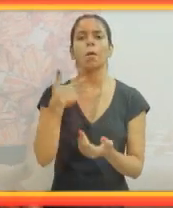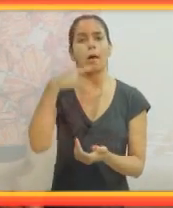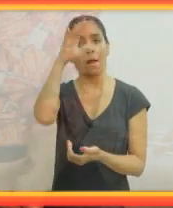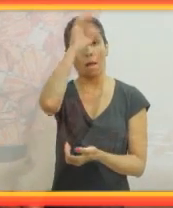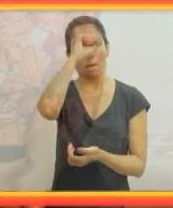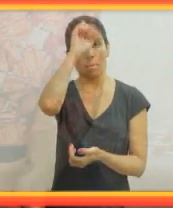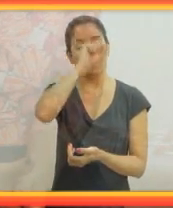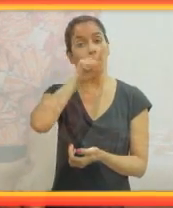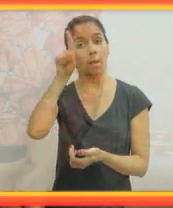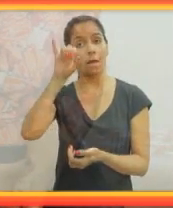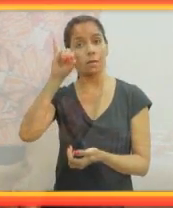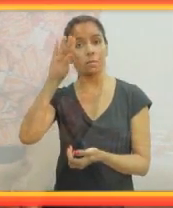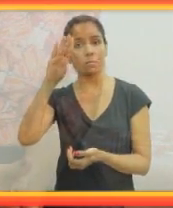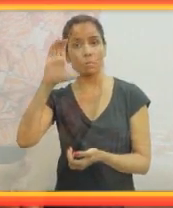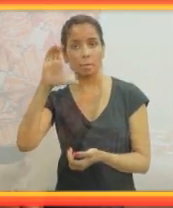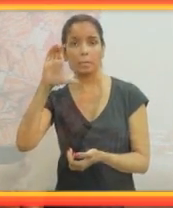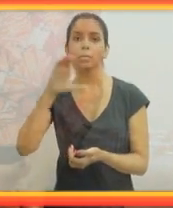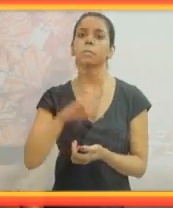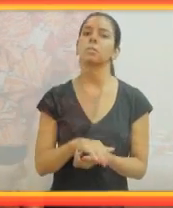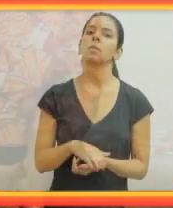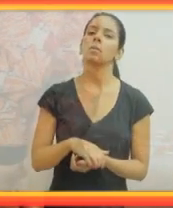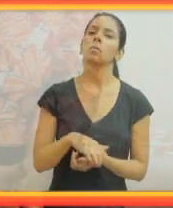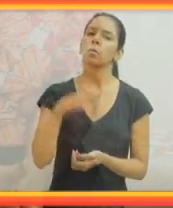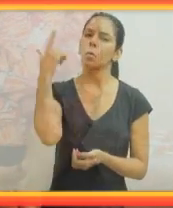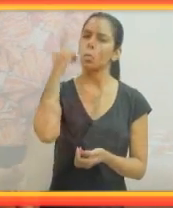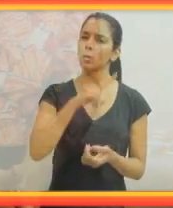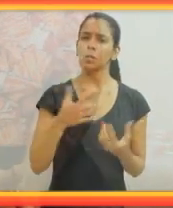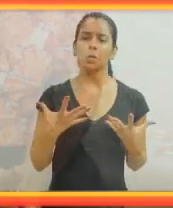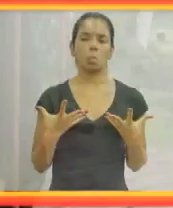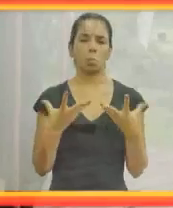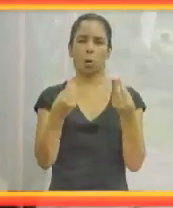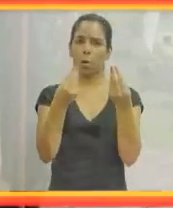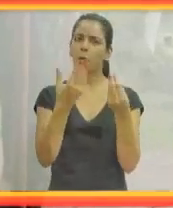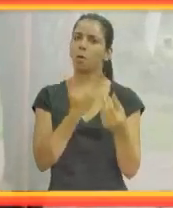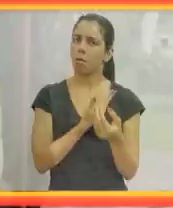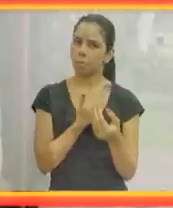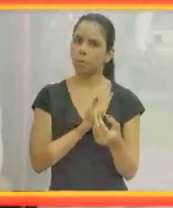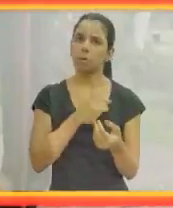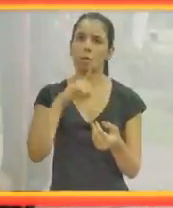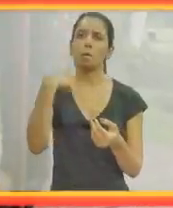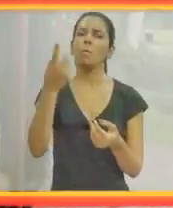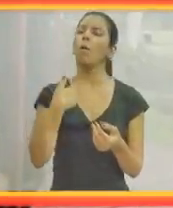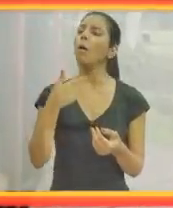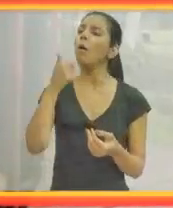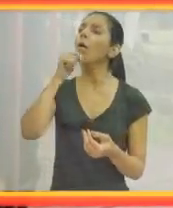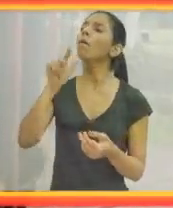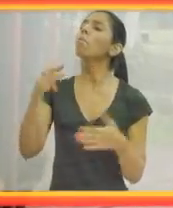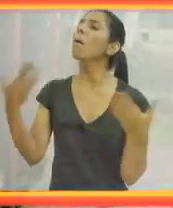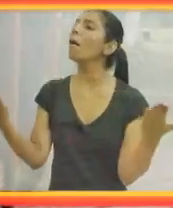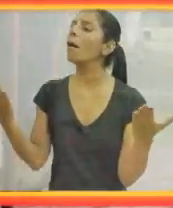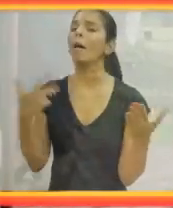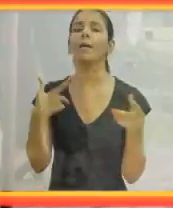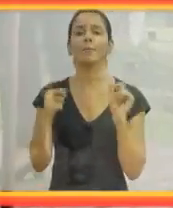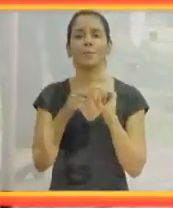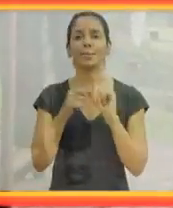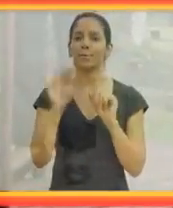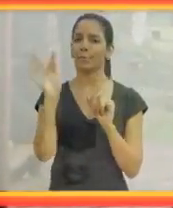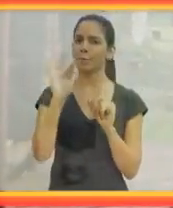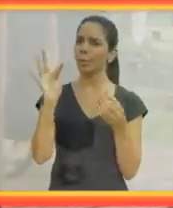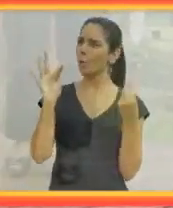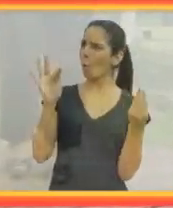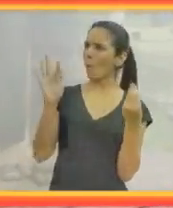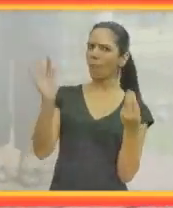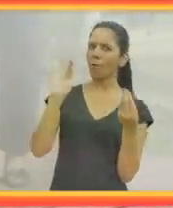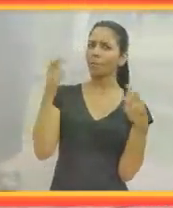estudou, aprendeu lá, estudou Benjamin Constant, arranjou muitos amigos, muito tal. Daqui a pouco, cadê minha irmã? Ah, sua irmã está fazendo faculdade.